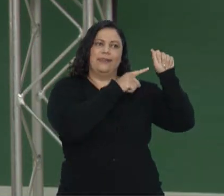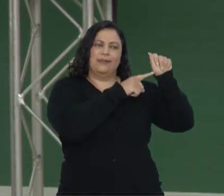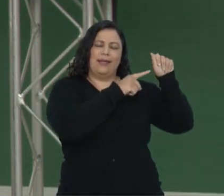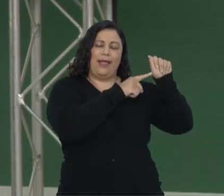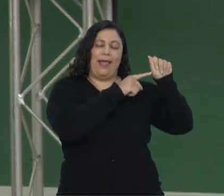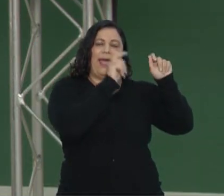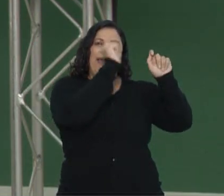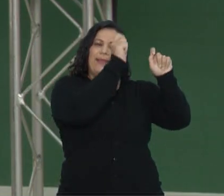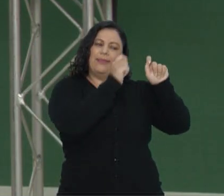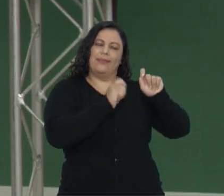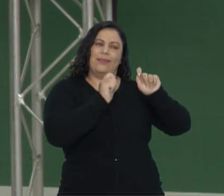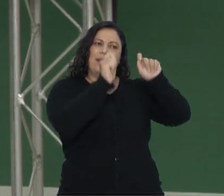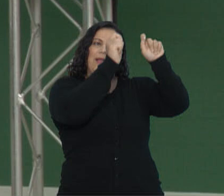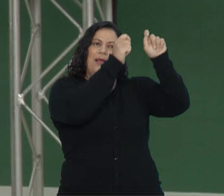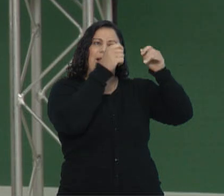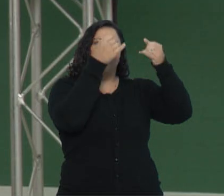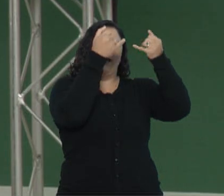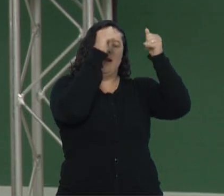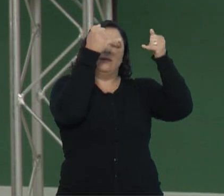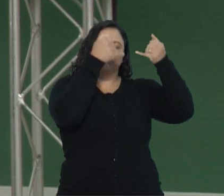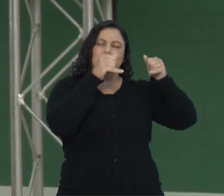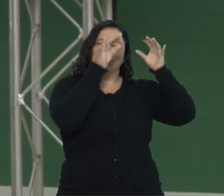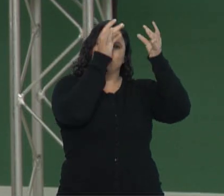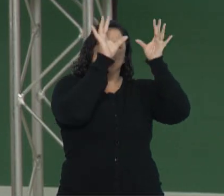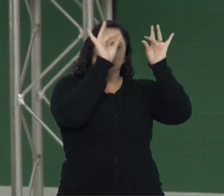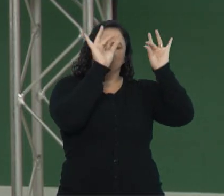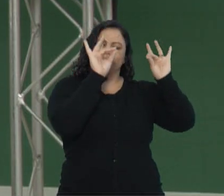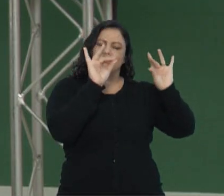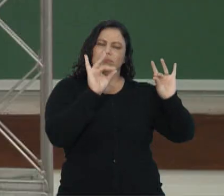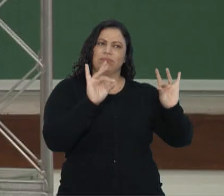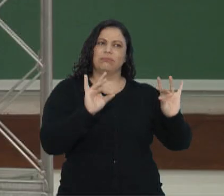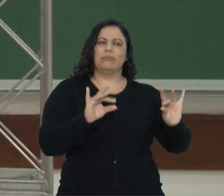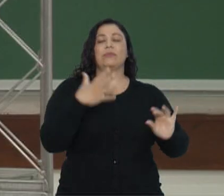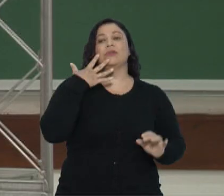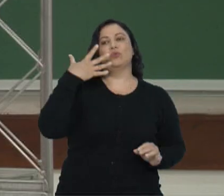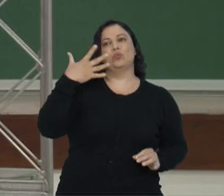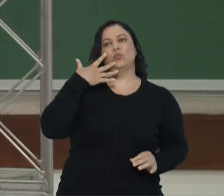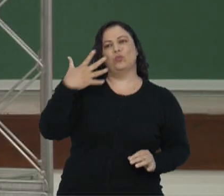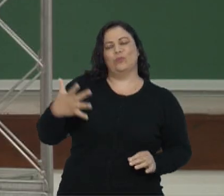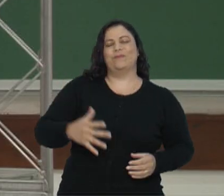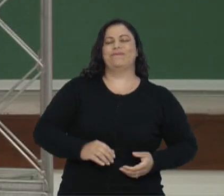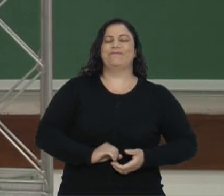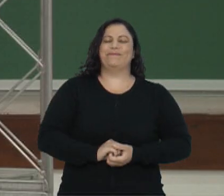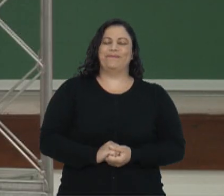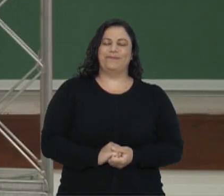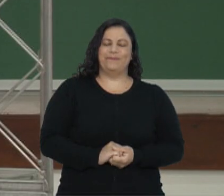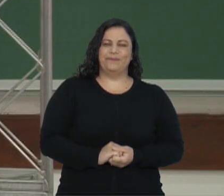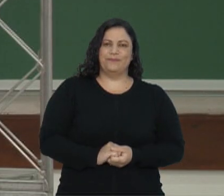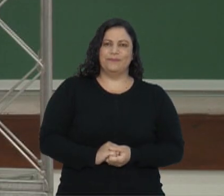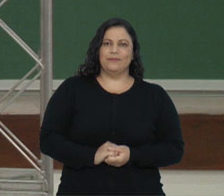vai falar, que ele era expert em fazer talhas de ouro, né?